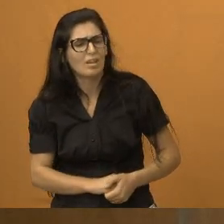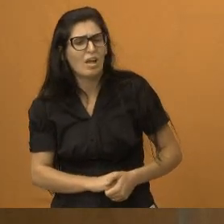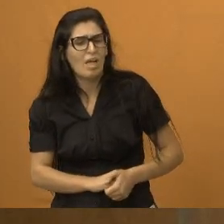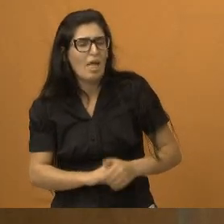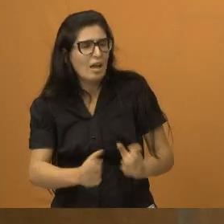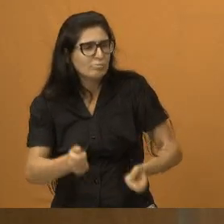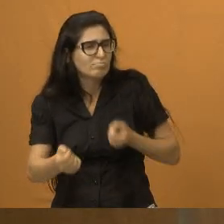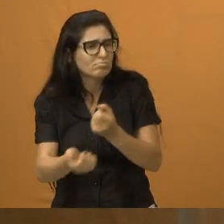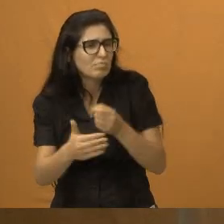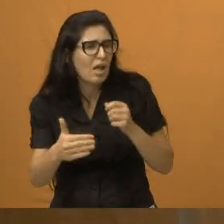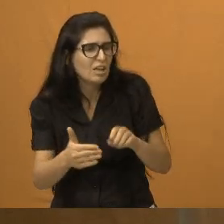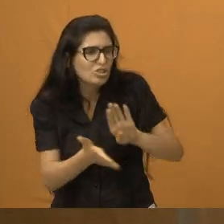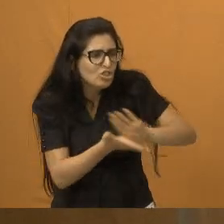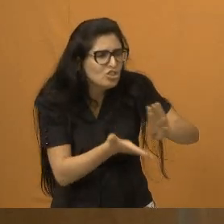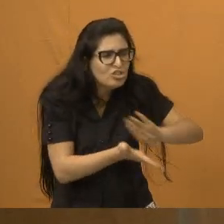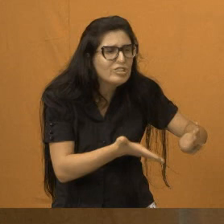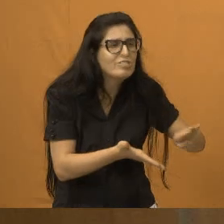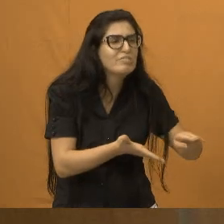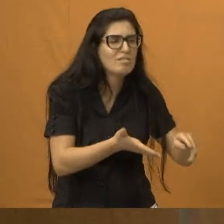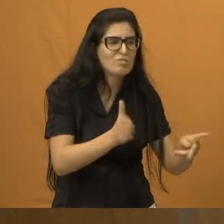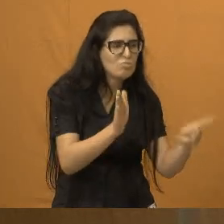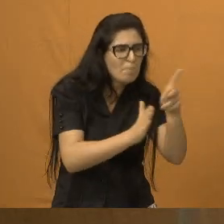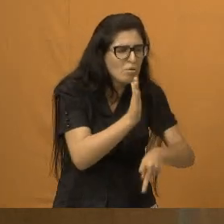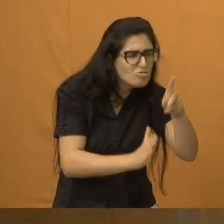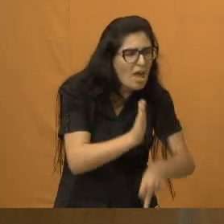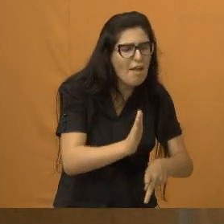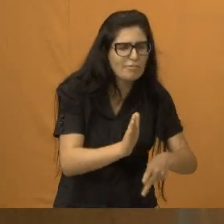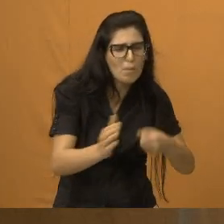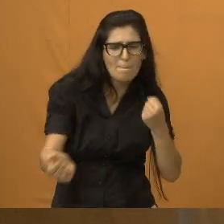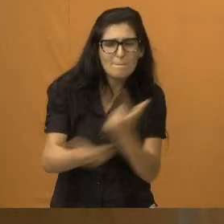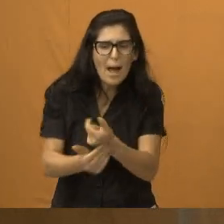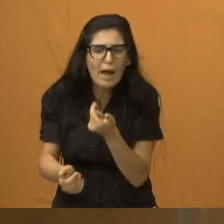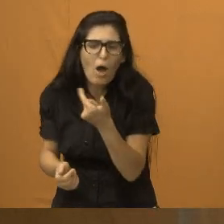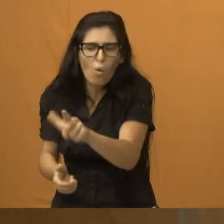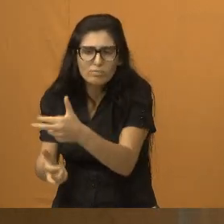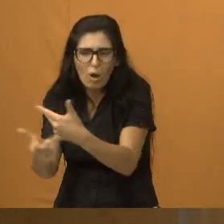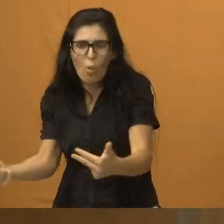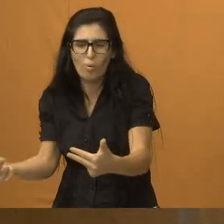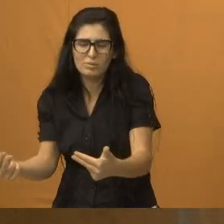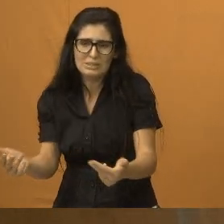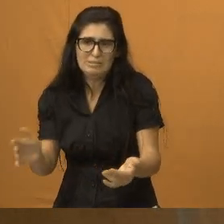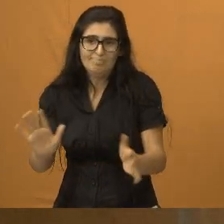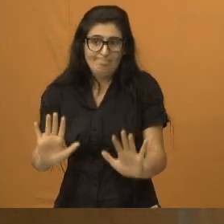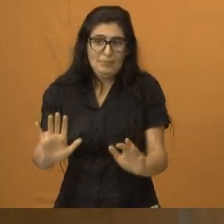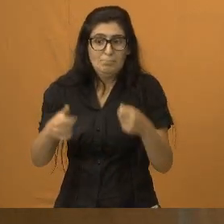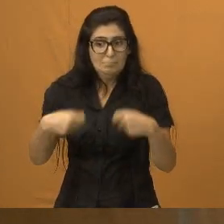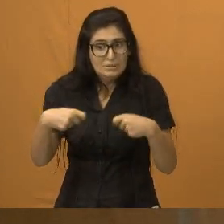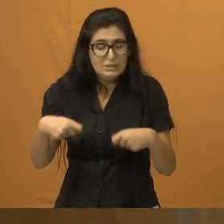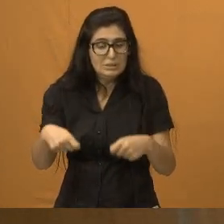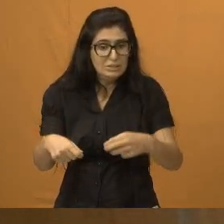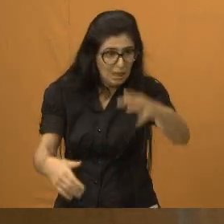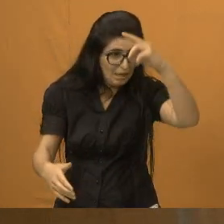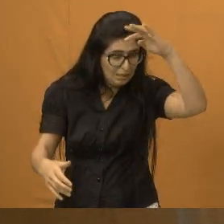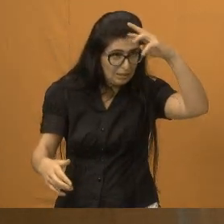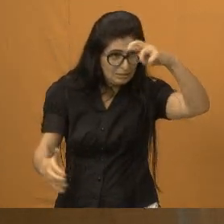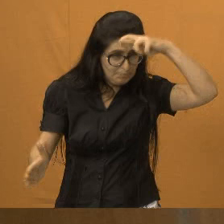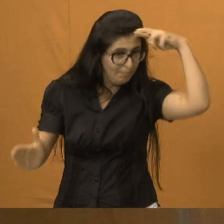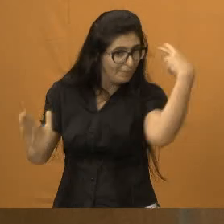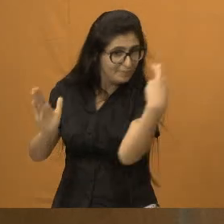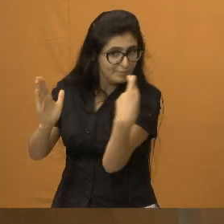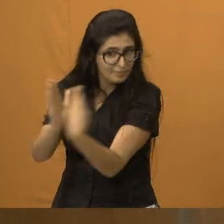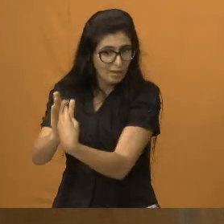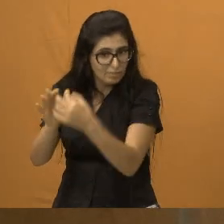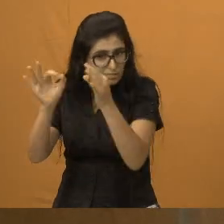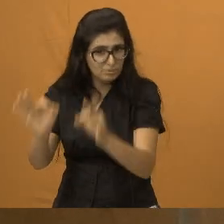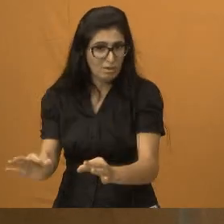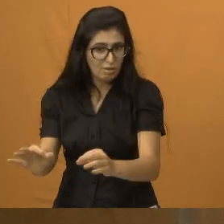sociais nas quais o munícipe, né, tem necessidade no seu dia a dia. Então, não tem como ocorrer isso, a menos que o próprio município assuma, em